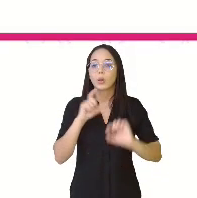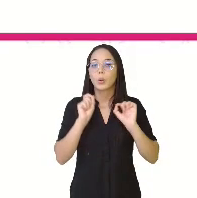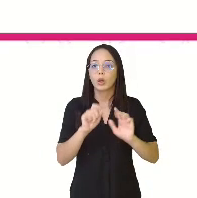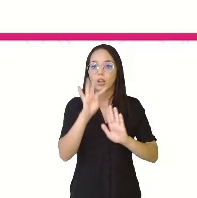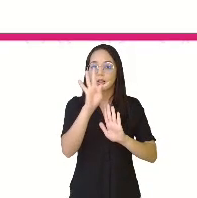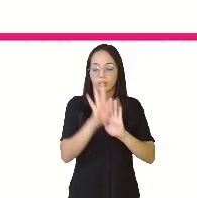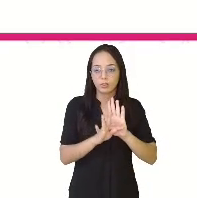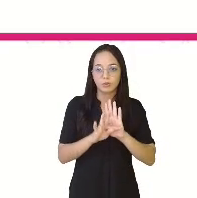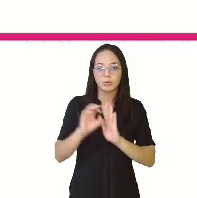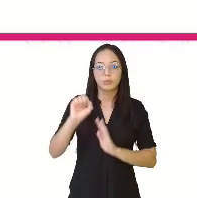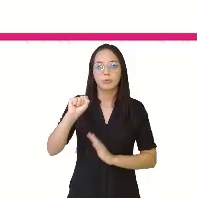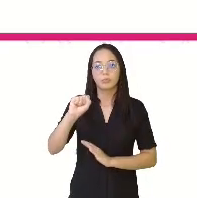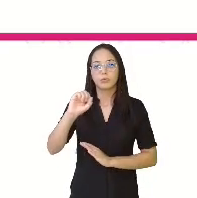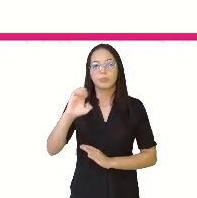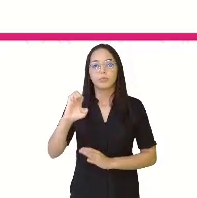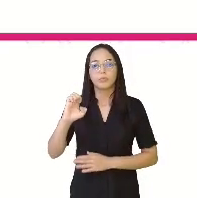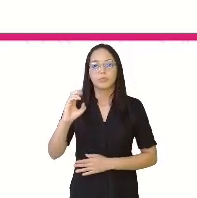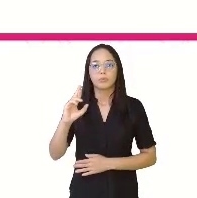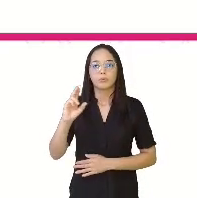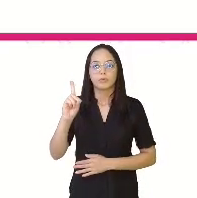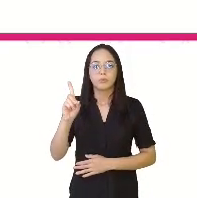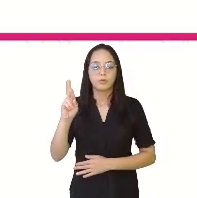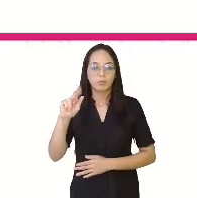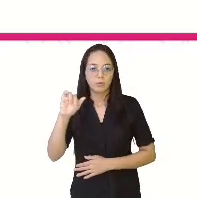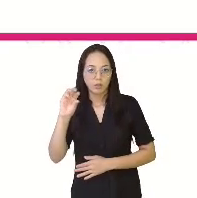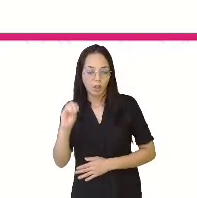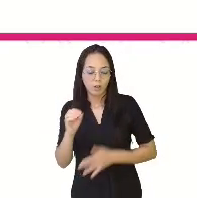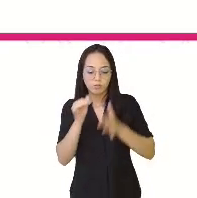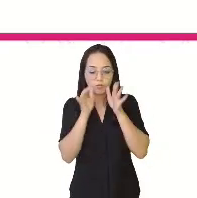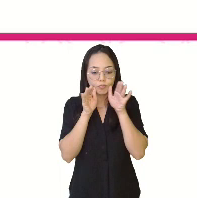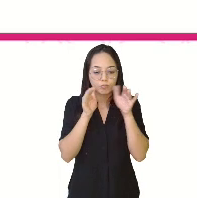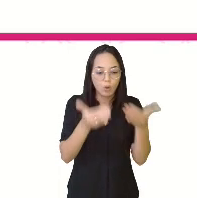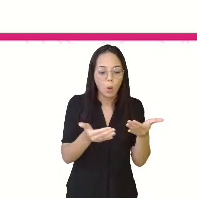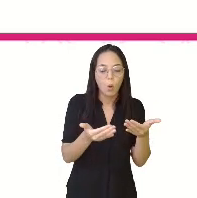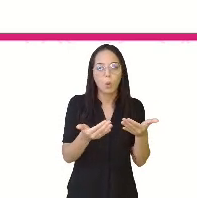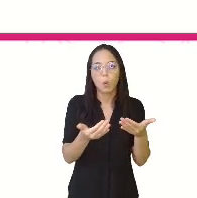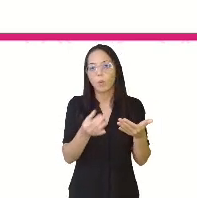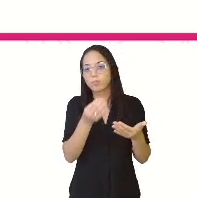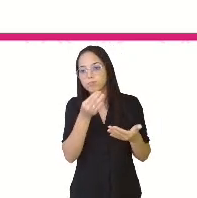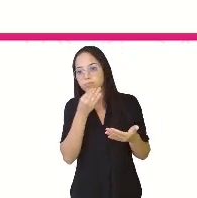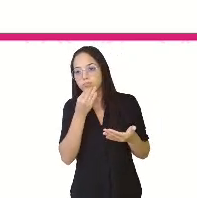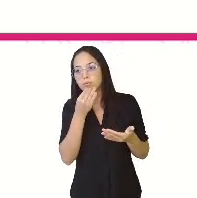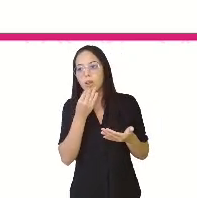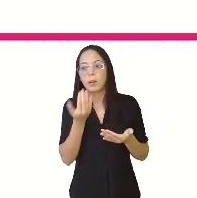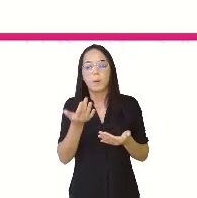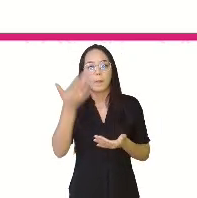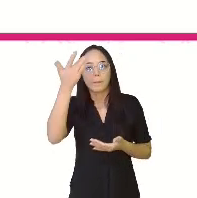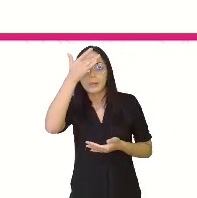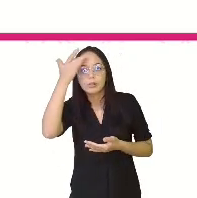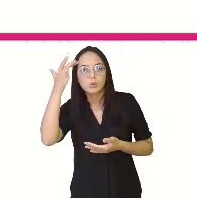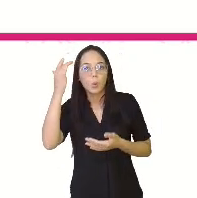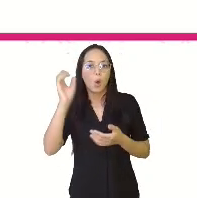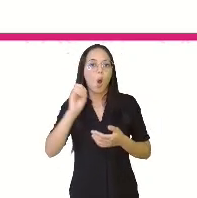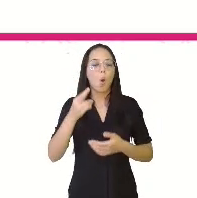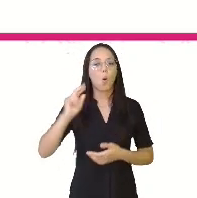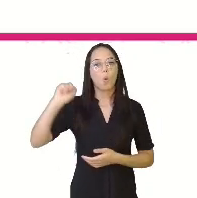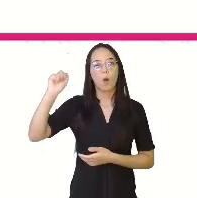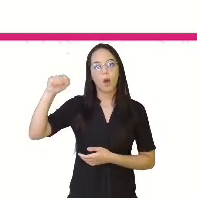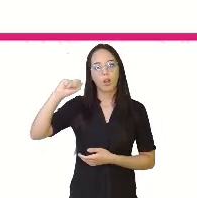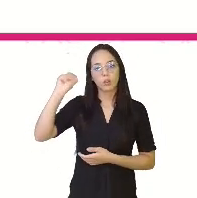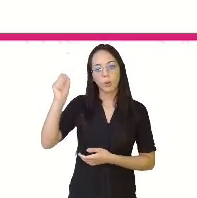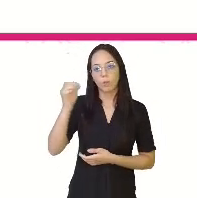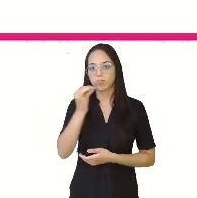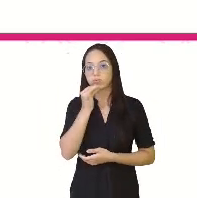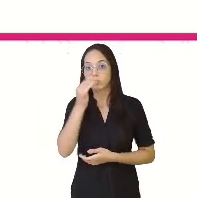textos secundários, que se destina ao leitor, ao encenador da peça ou aos atores. Quando a pessoa